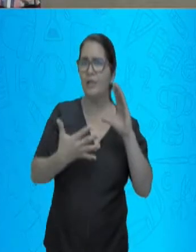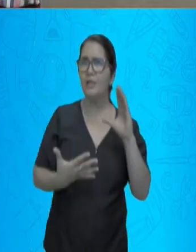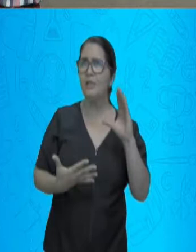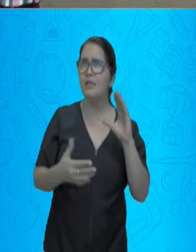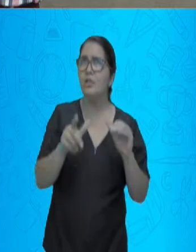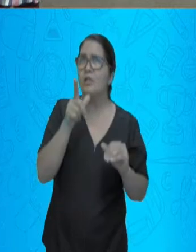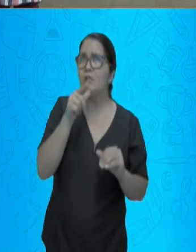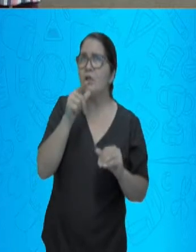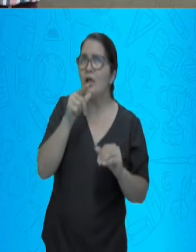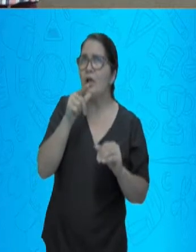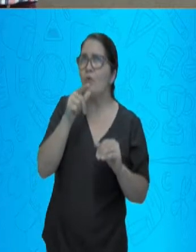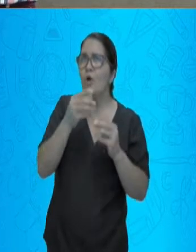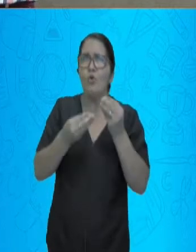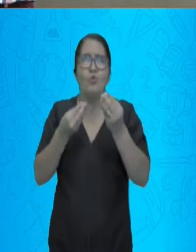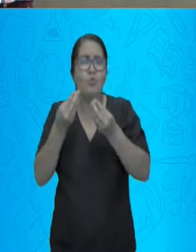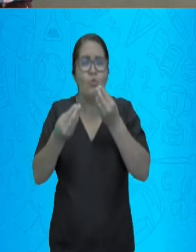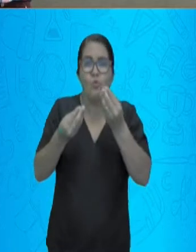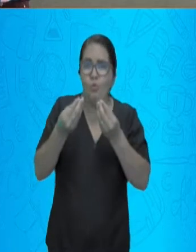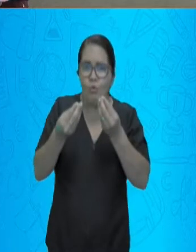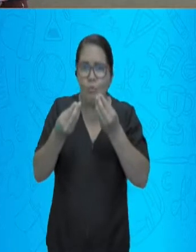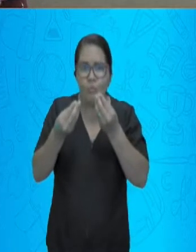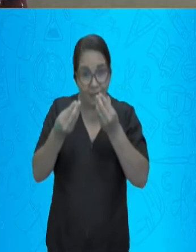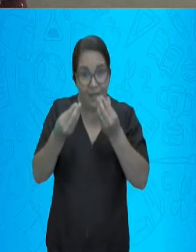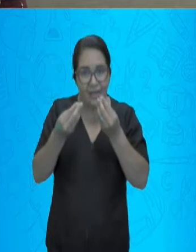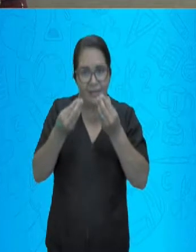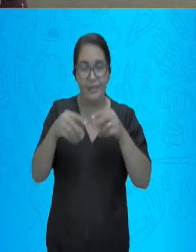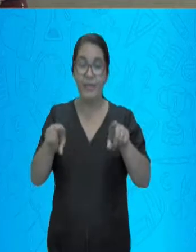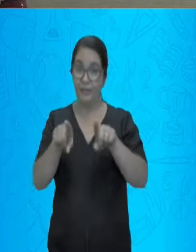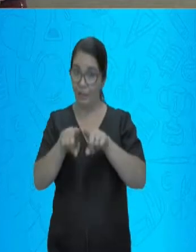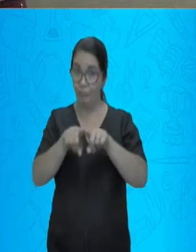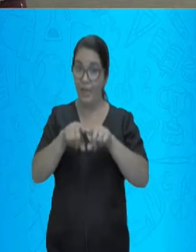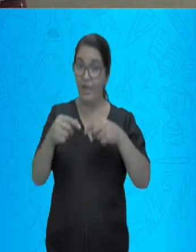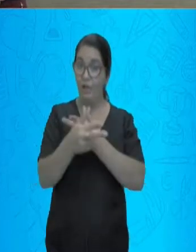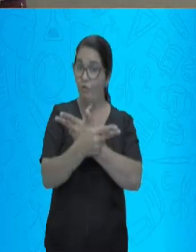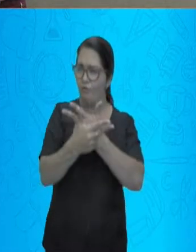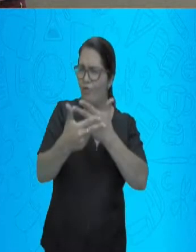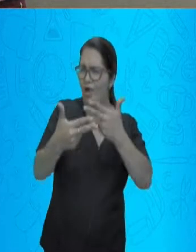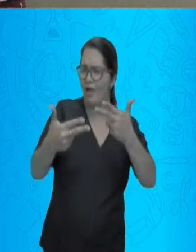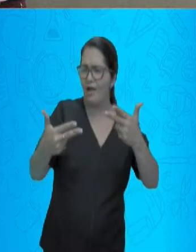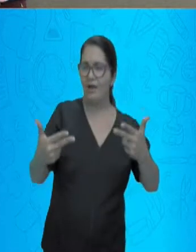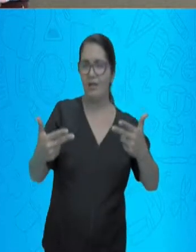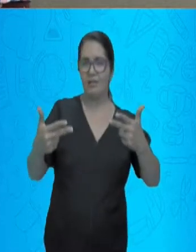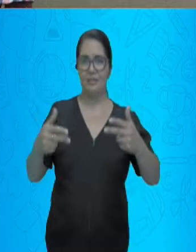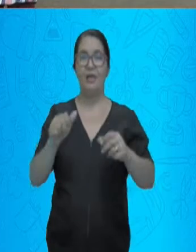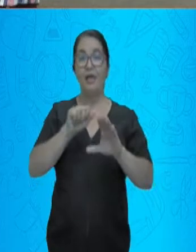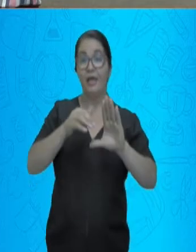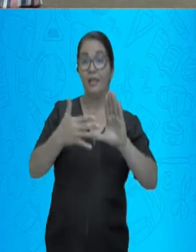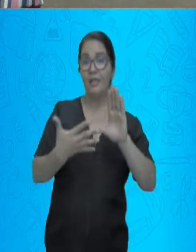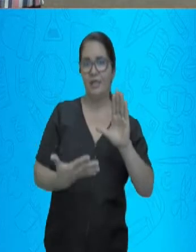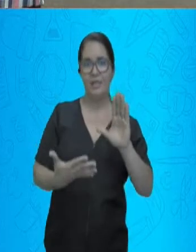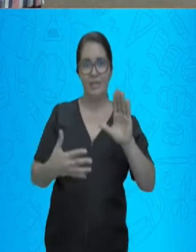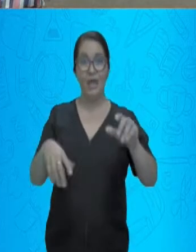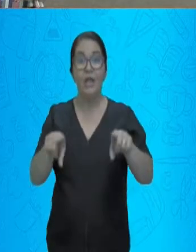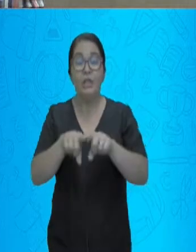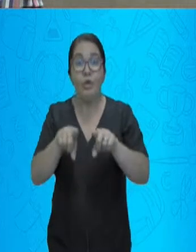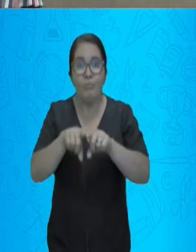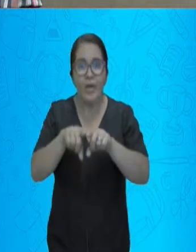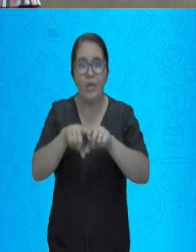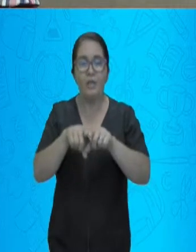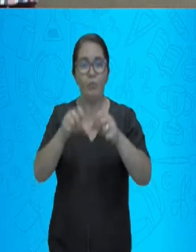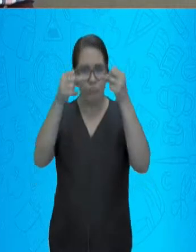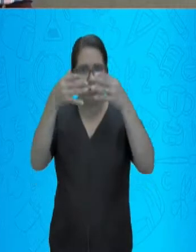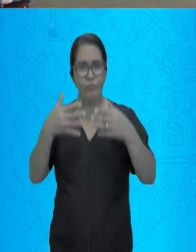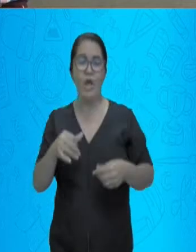característica ou diversas características. Quando eu falo para você óleo de